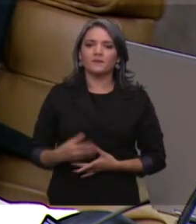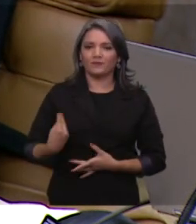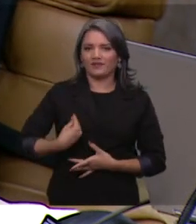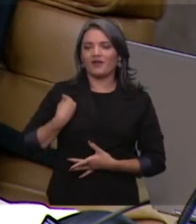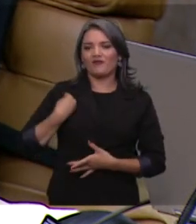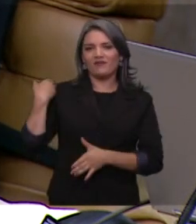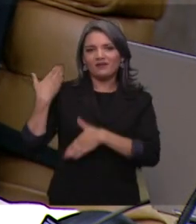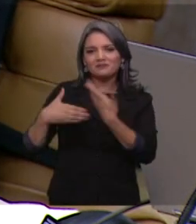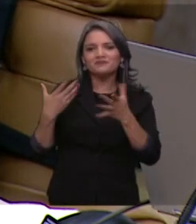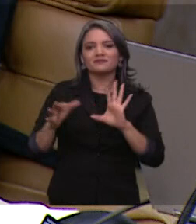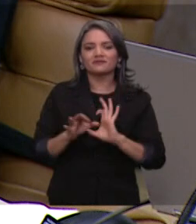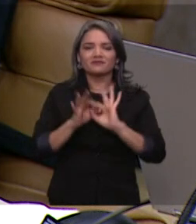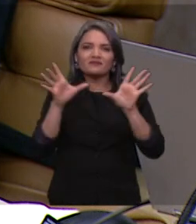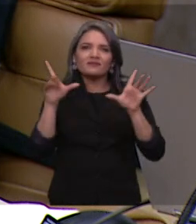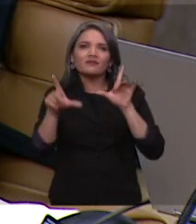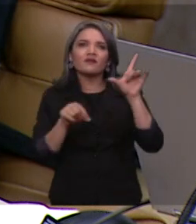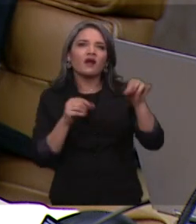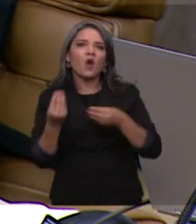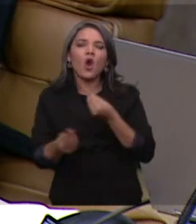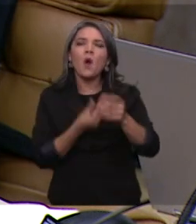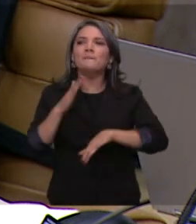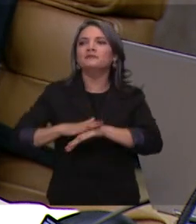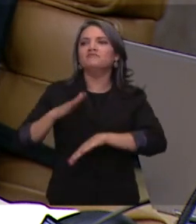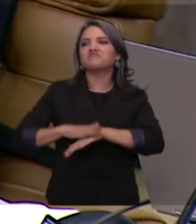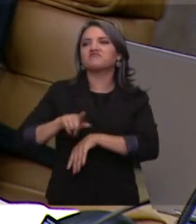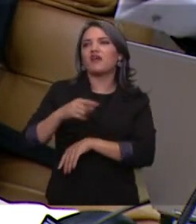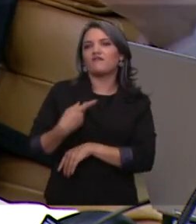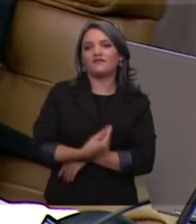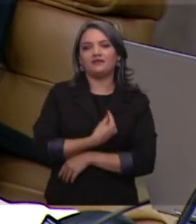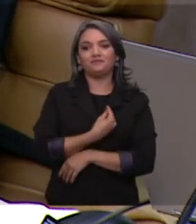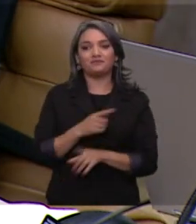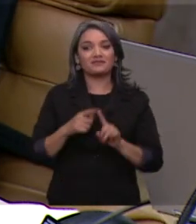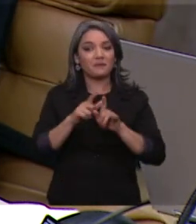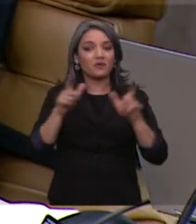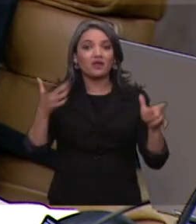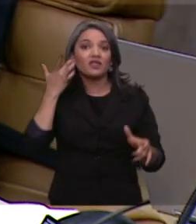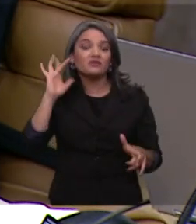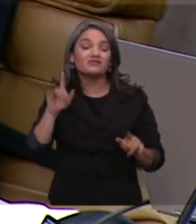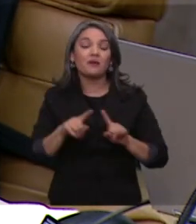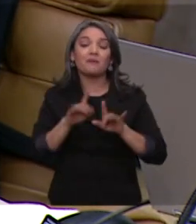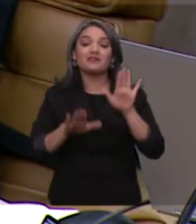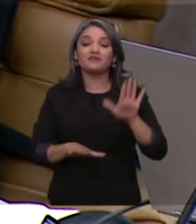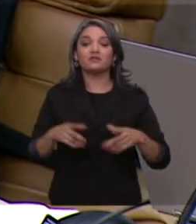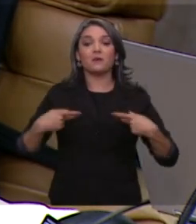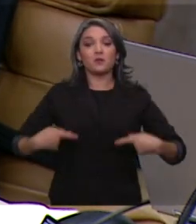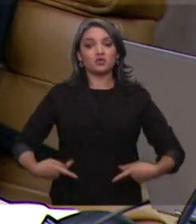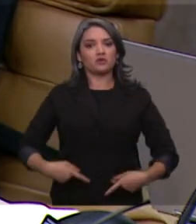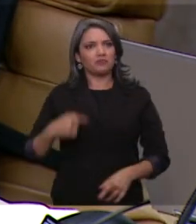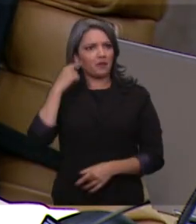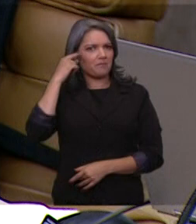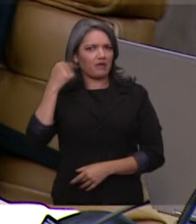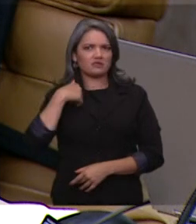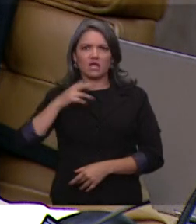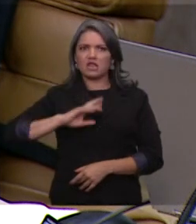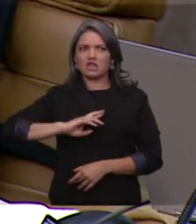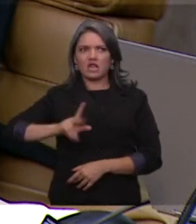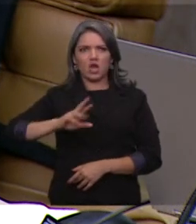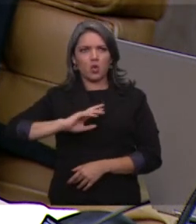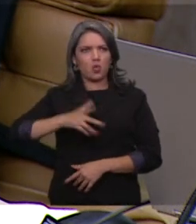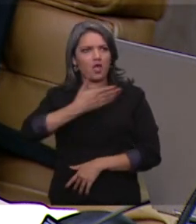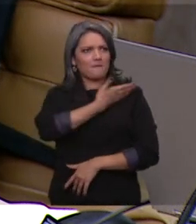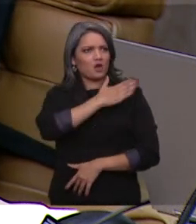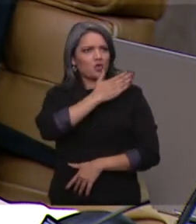sua liberdade de escolher pela vida que quiser, nem sabem, adotam comportamentos que ele acha que não é